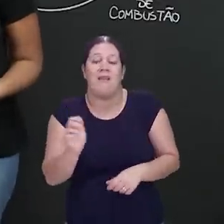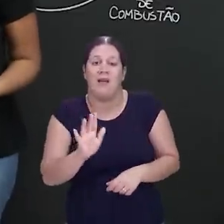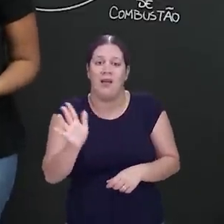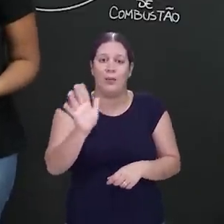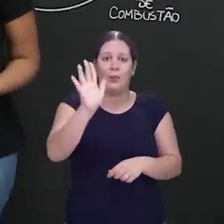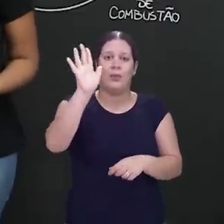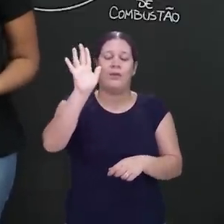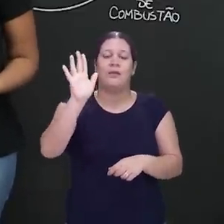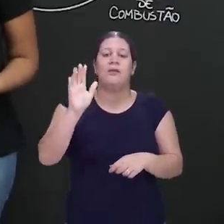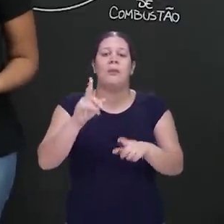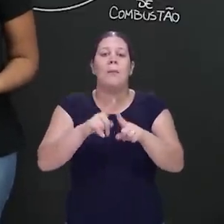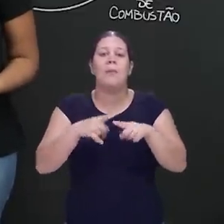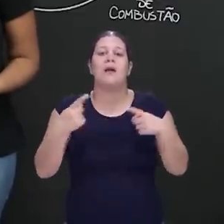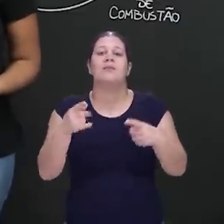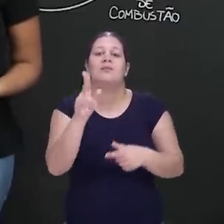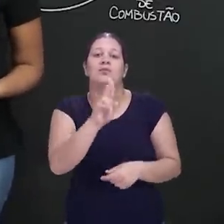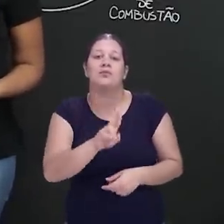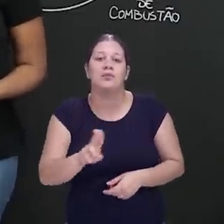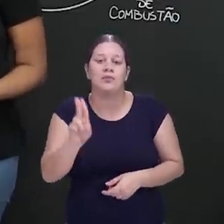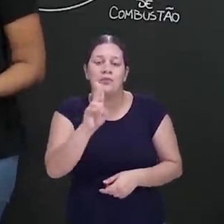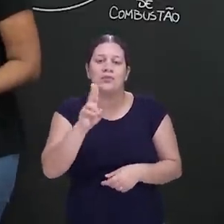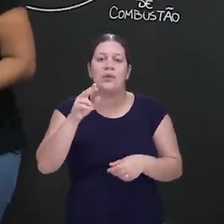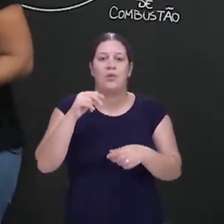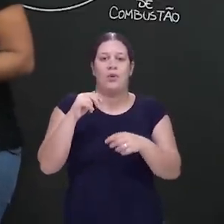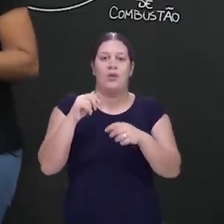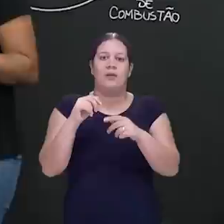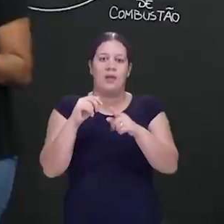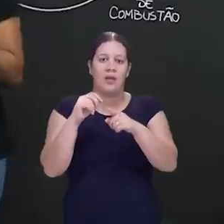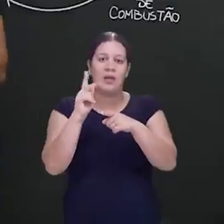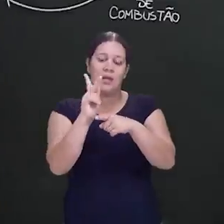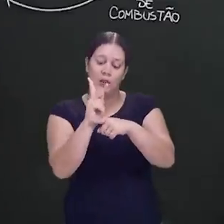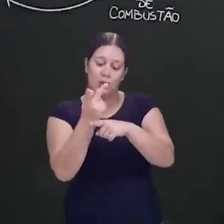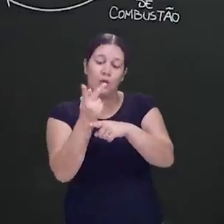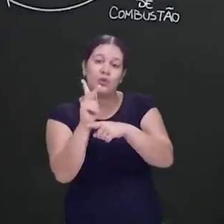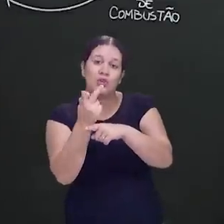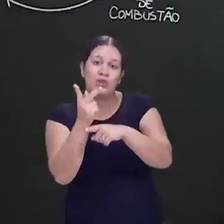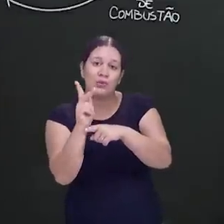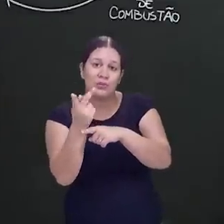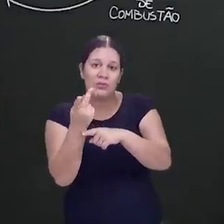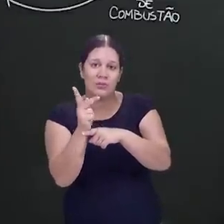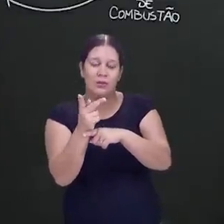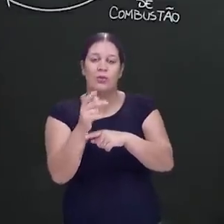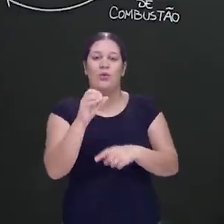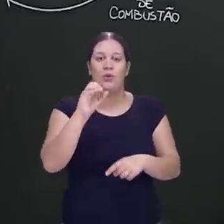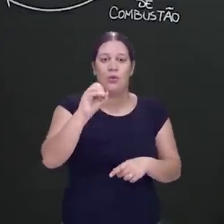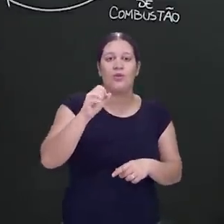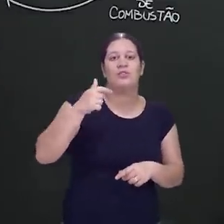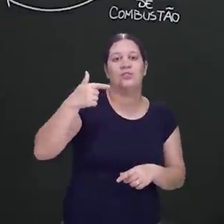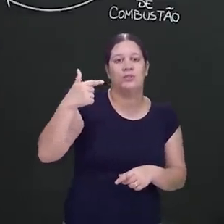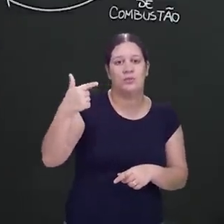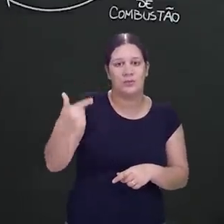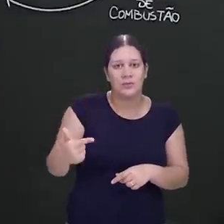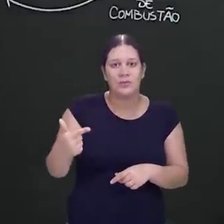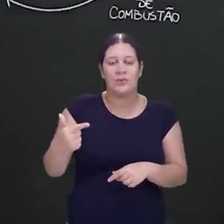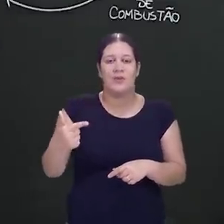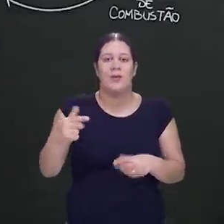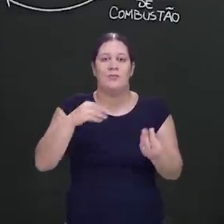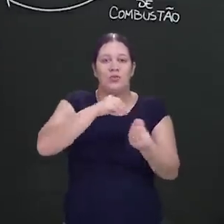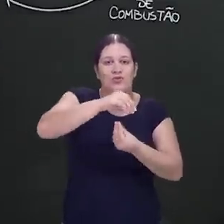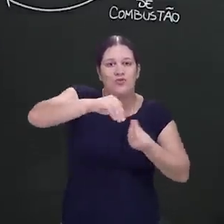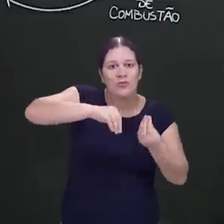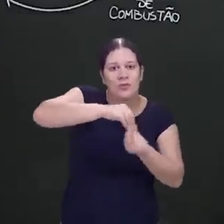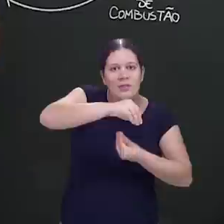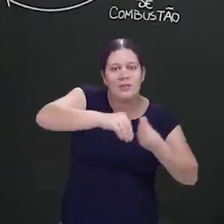caro, mas como é que vai ser utilizada a energia do hidrogênio? Reações químicas entre oxigênio e hidrogênio formando